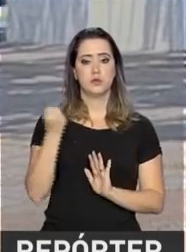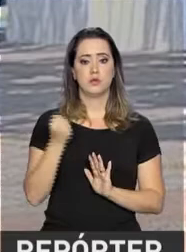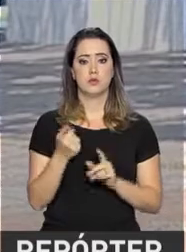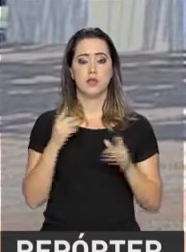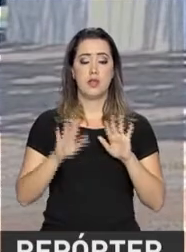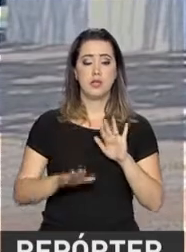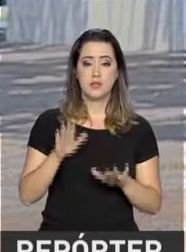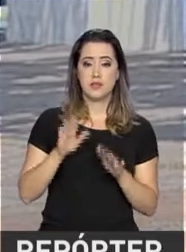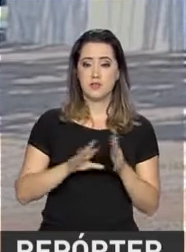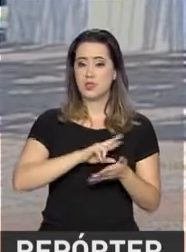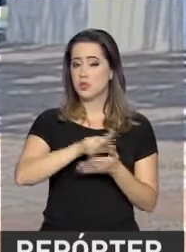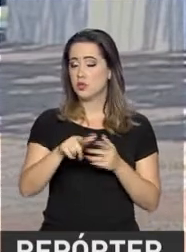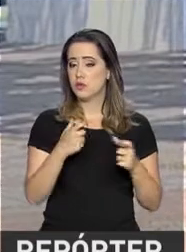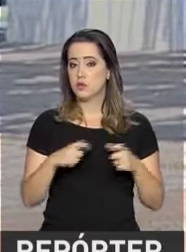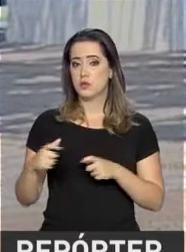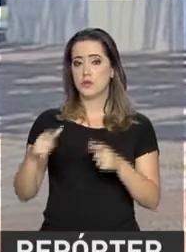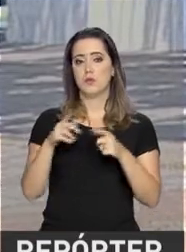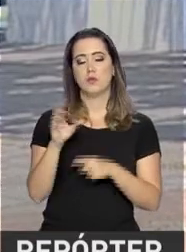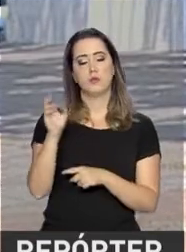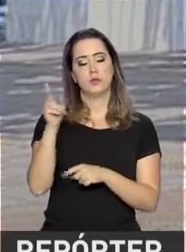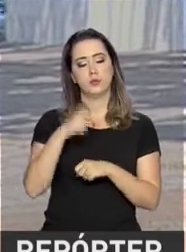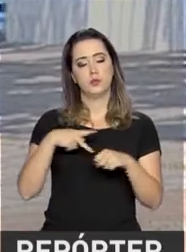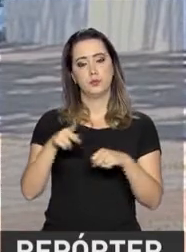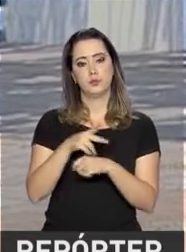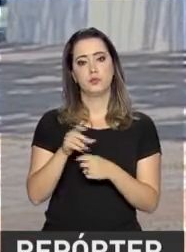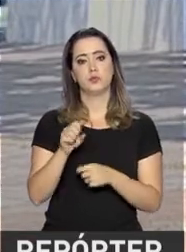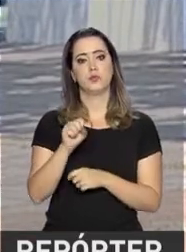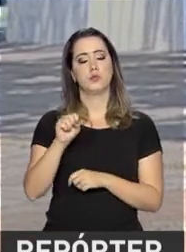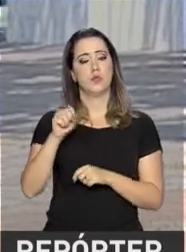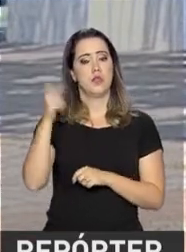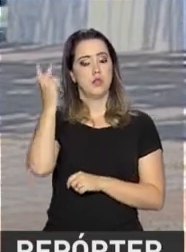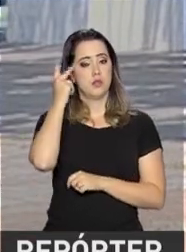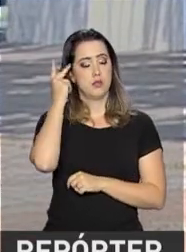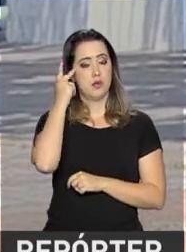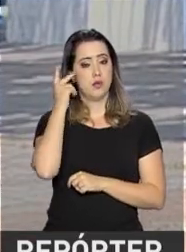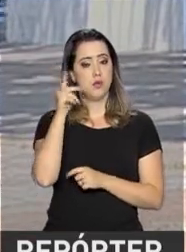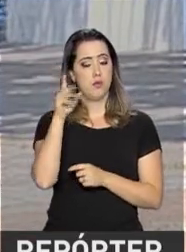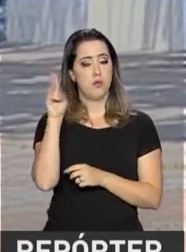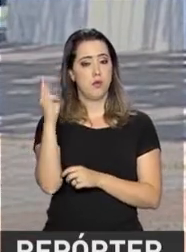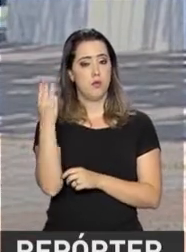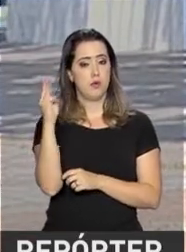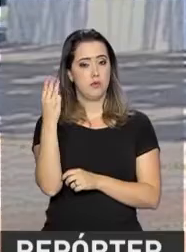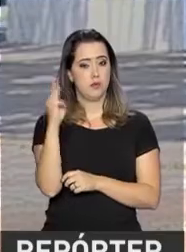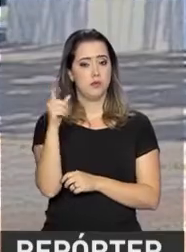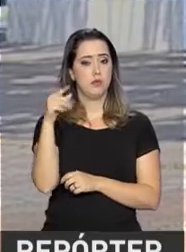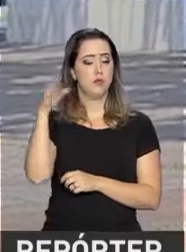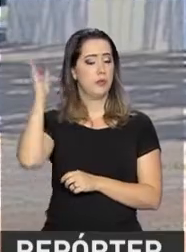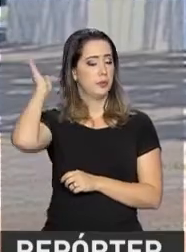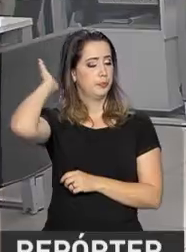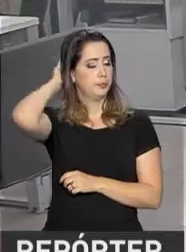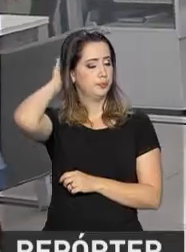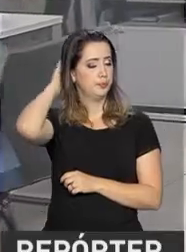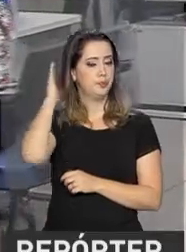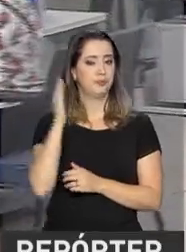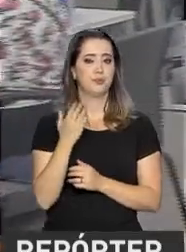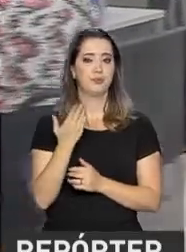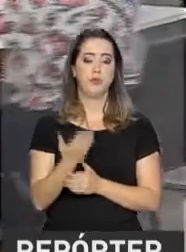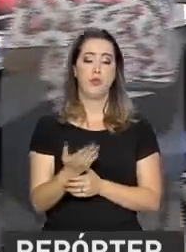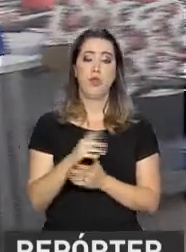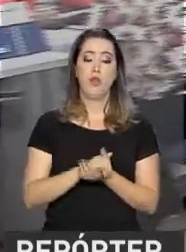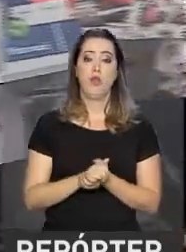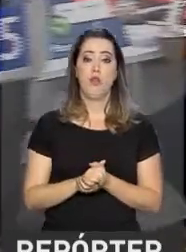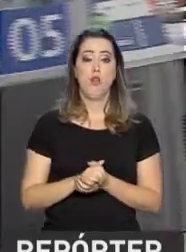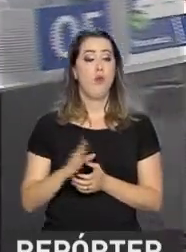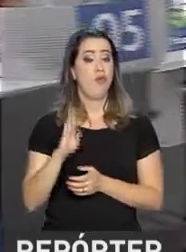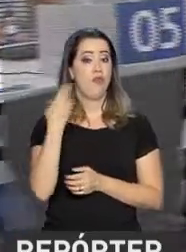algumas vezes em várias cidades do país como são luís no maranhão belém no pará e também são paulo a fraude foi